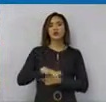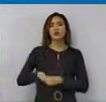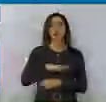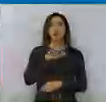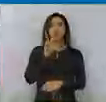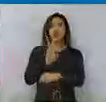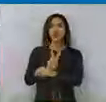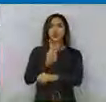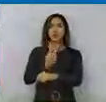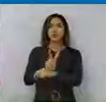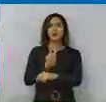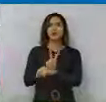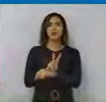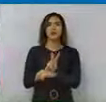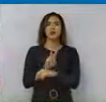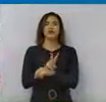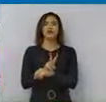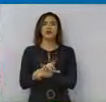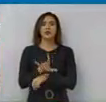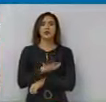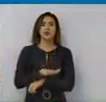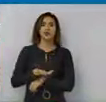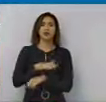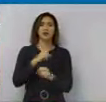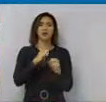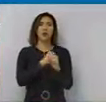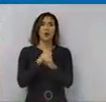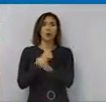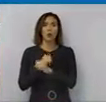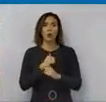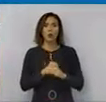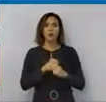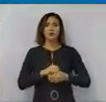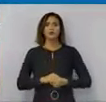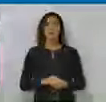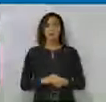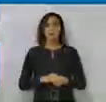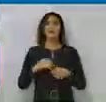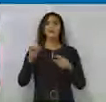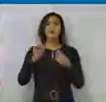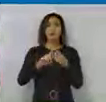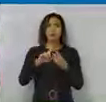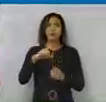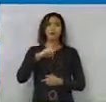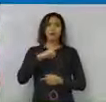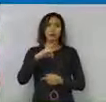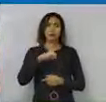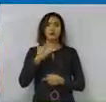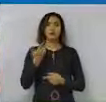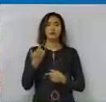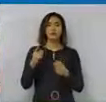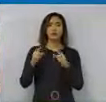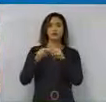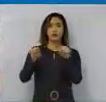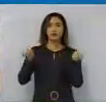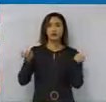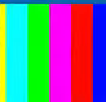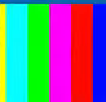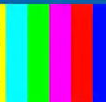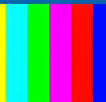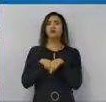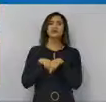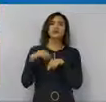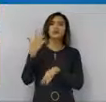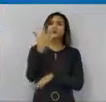no entorno dessa obra, desse empreendimento. Também temos sítios arqueológicos tombados,